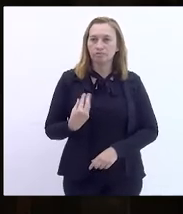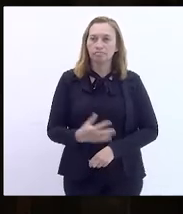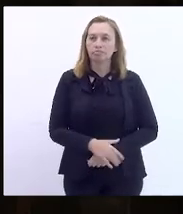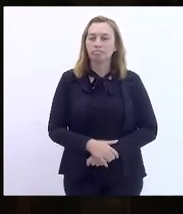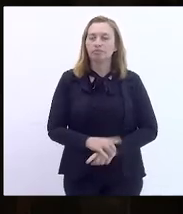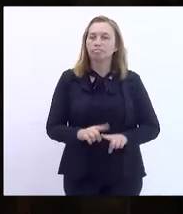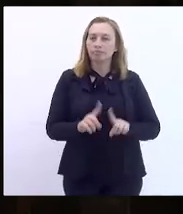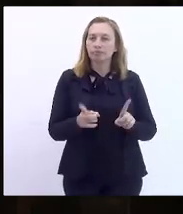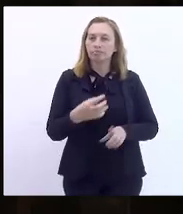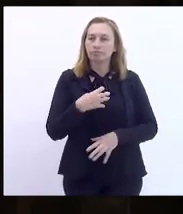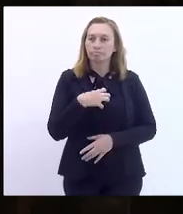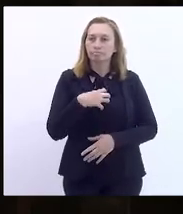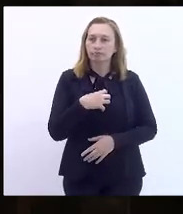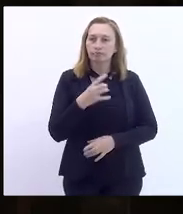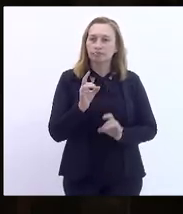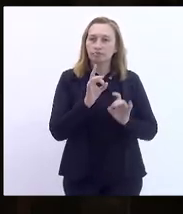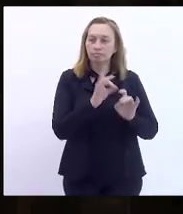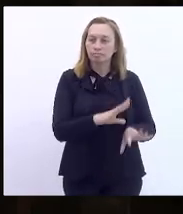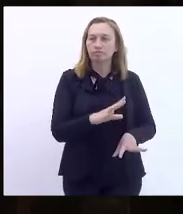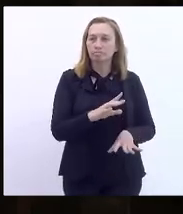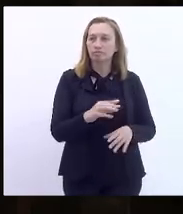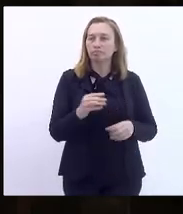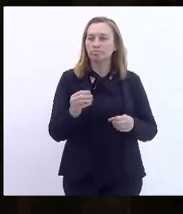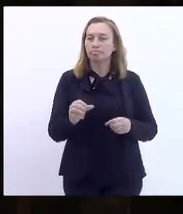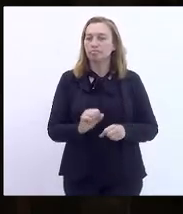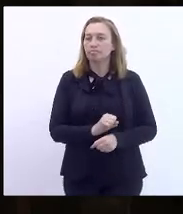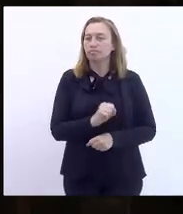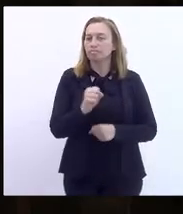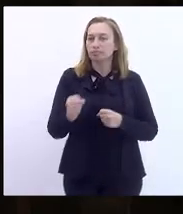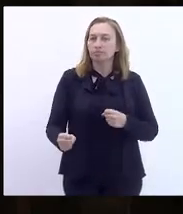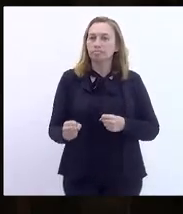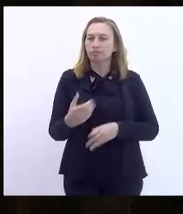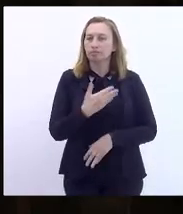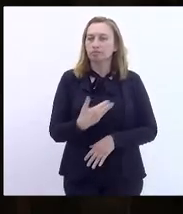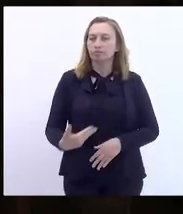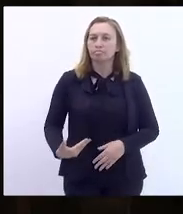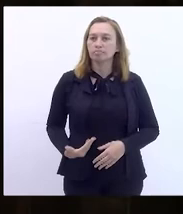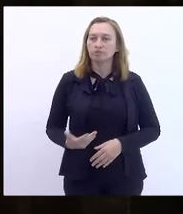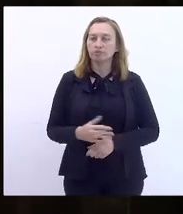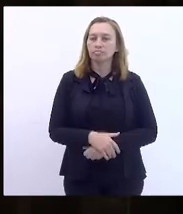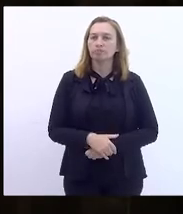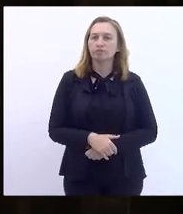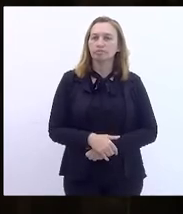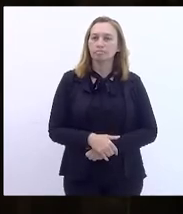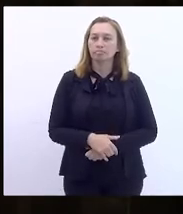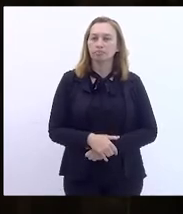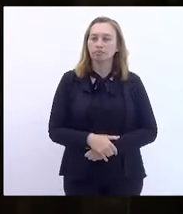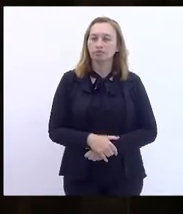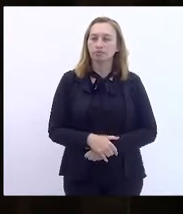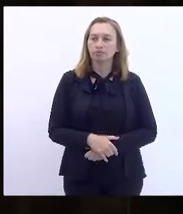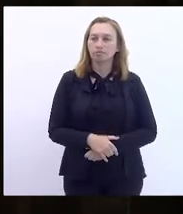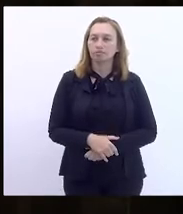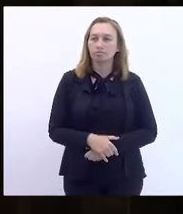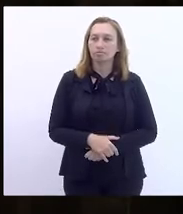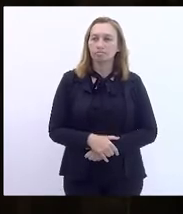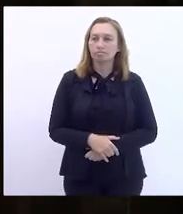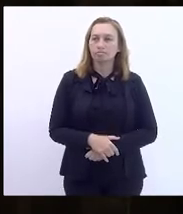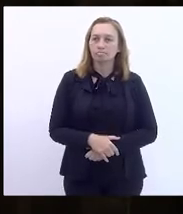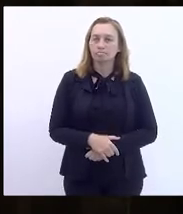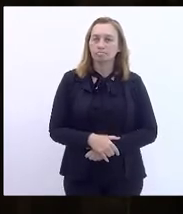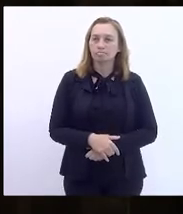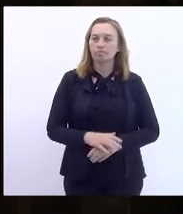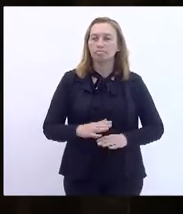mas a gente sente um profundo abandono do poder público no caso aqui como treinar escolas de